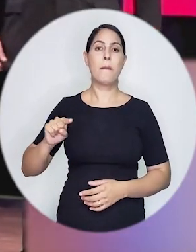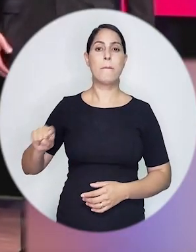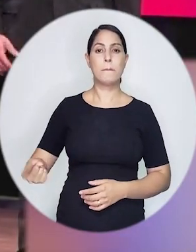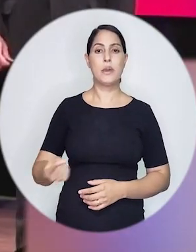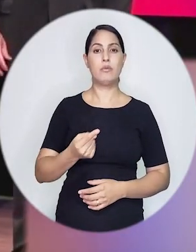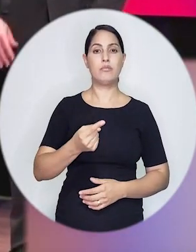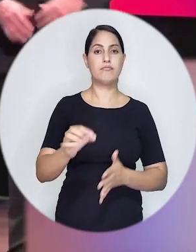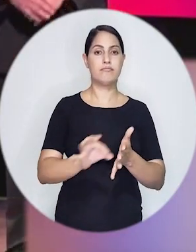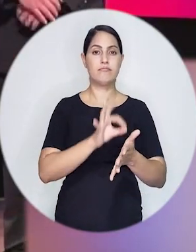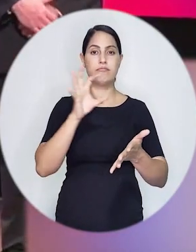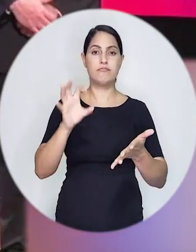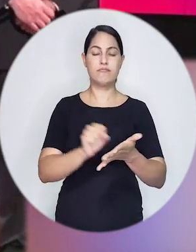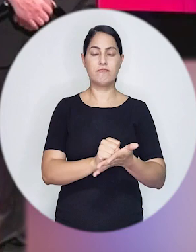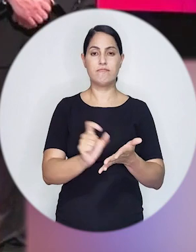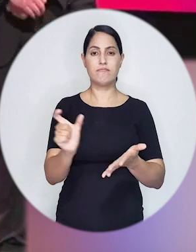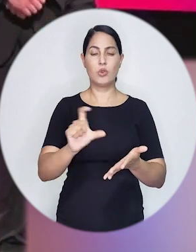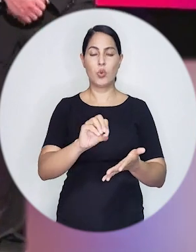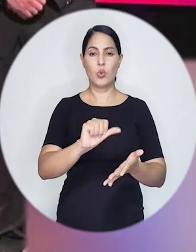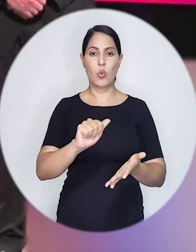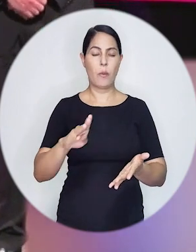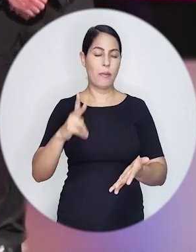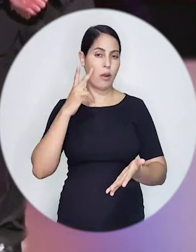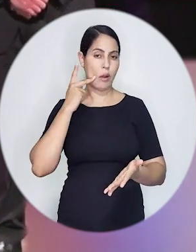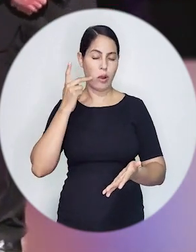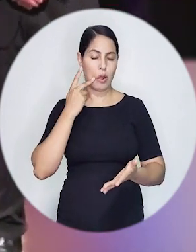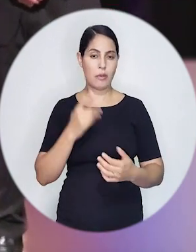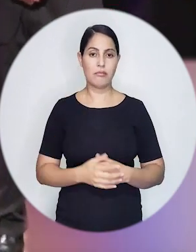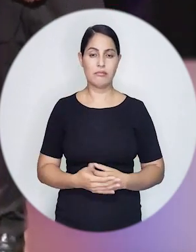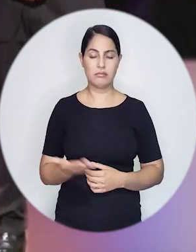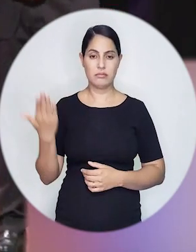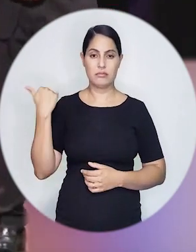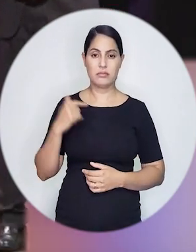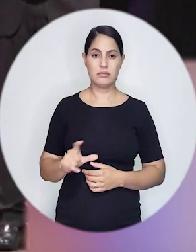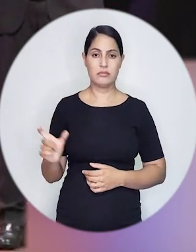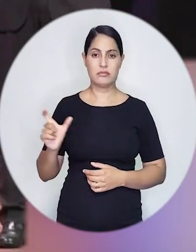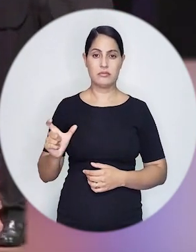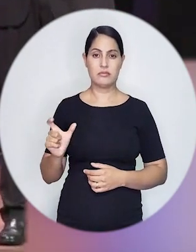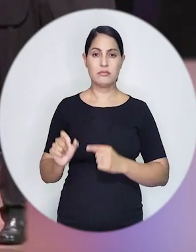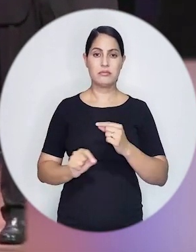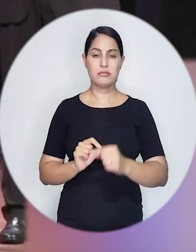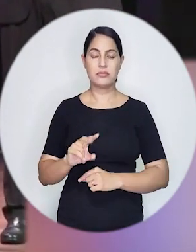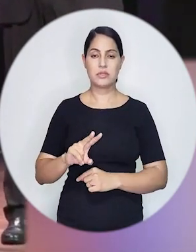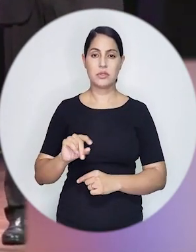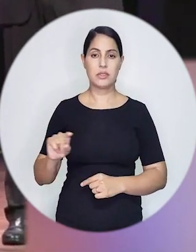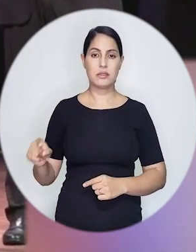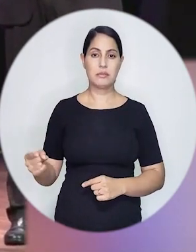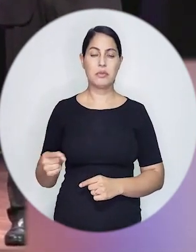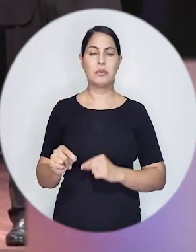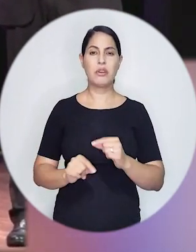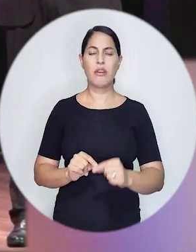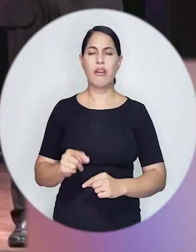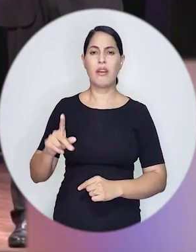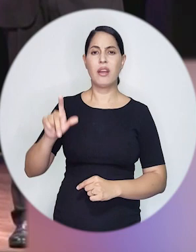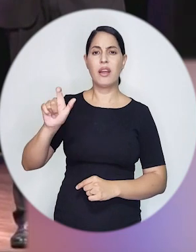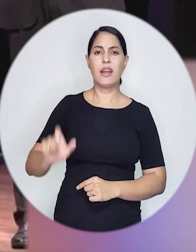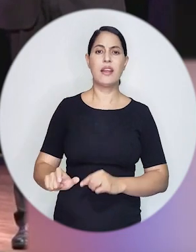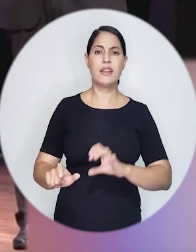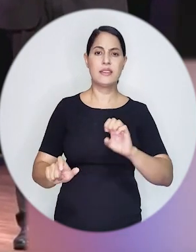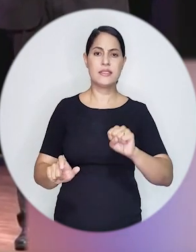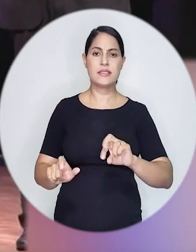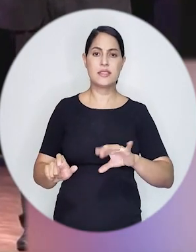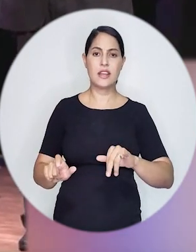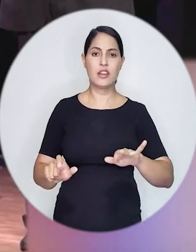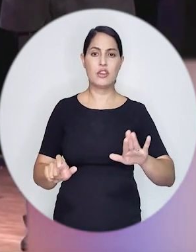Hoje, estamos chegando à inscrição 51 mil. Recentemente entregamos a carteira 50